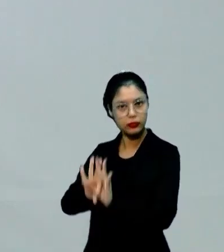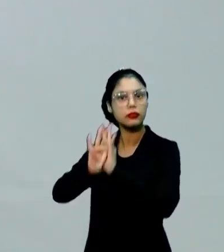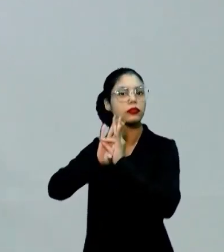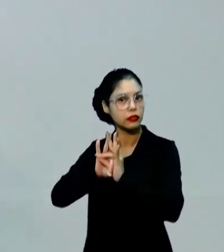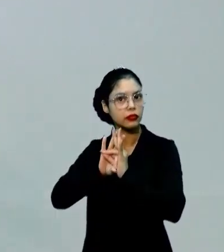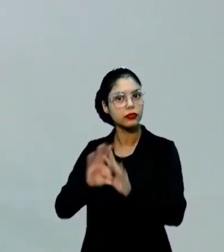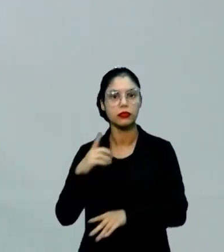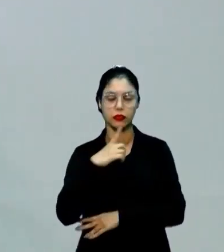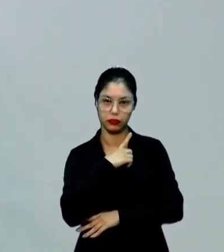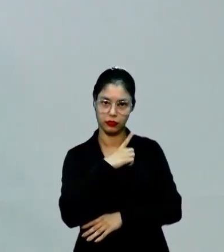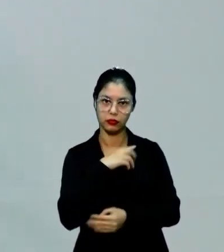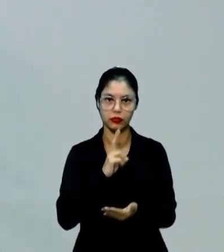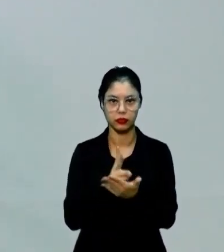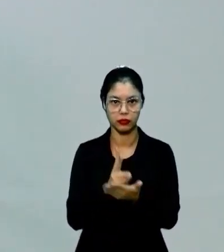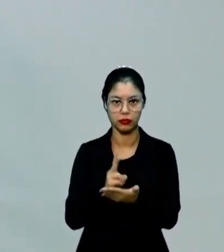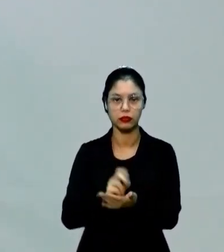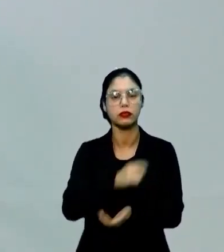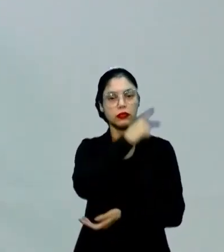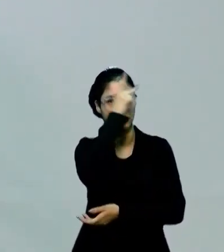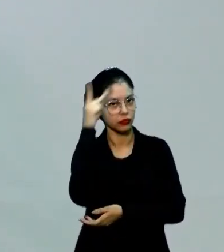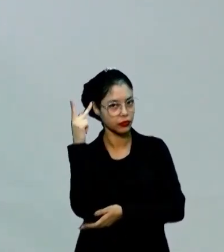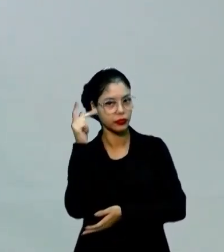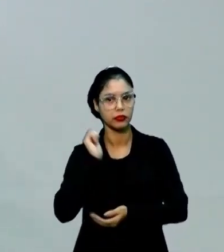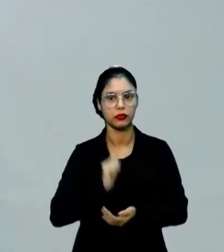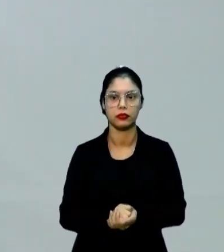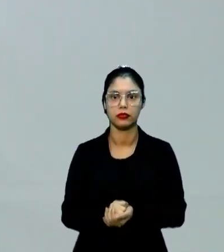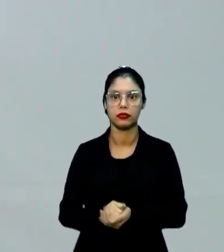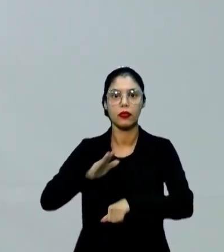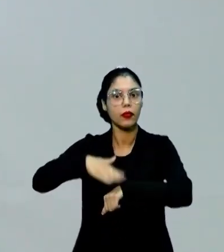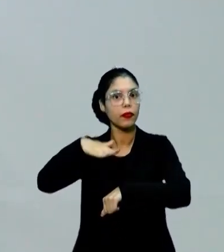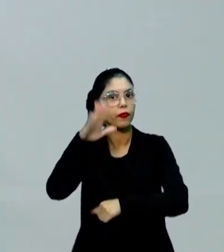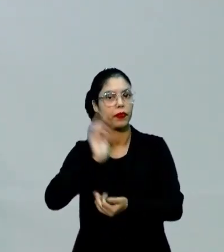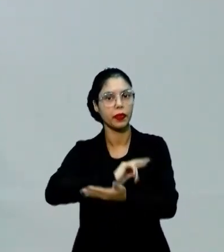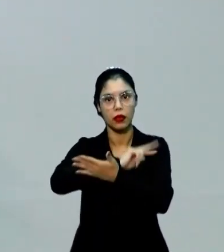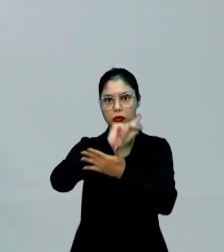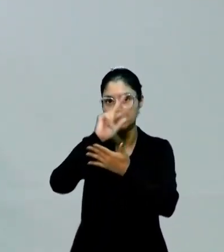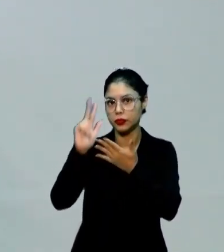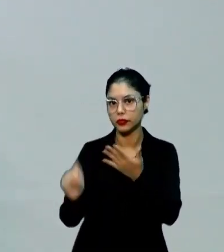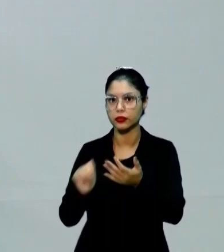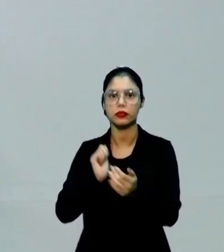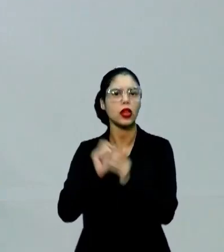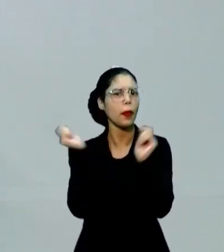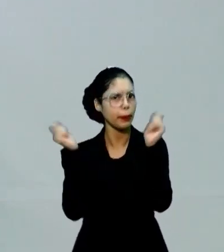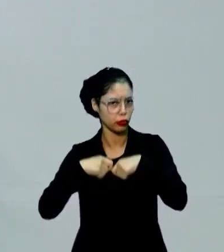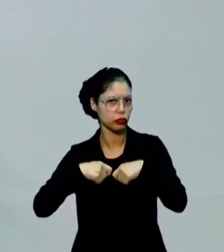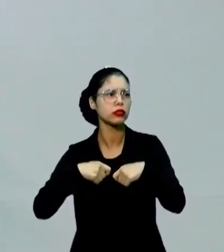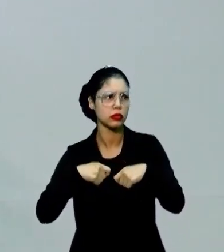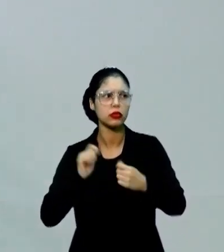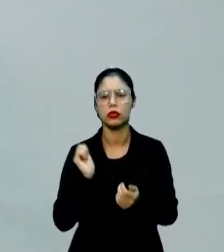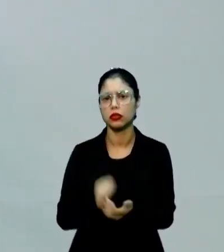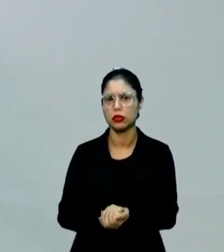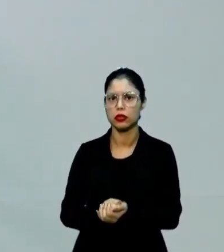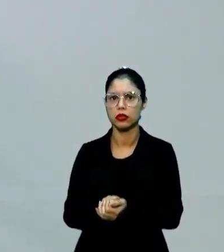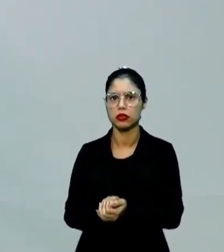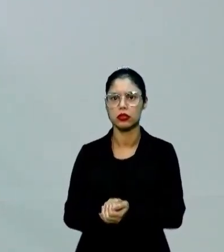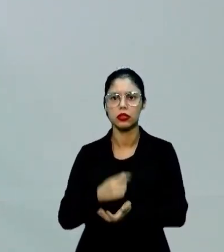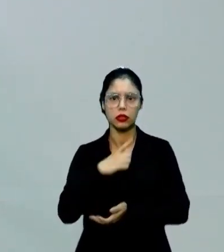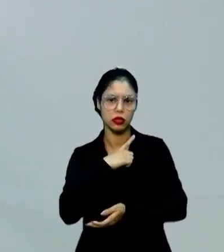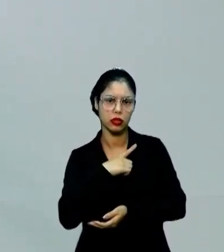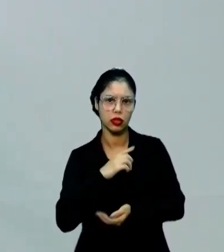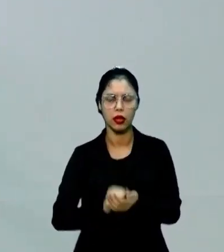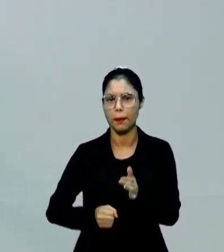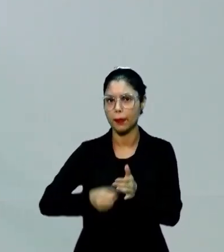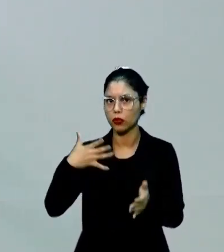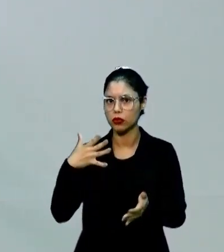que nós vamos estabelecendo com as pessoas são as mais diversas possíveis. Então, há